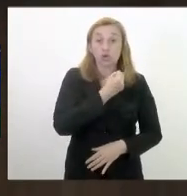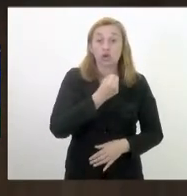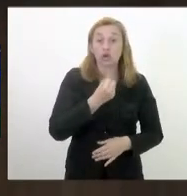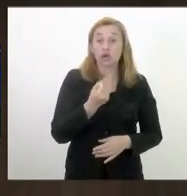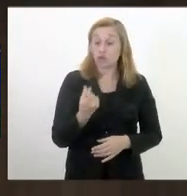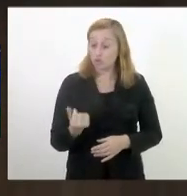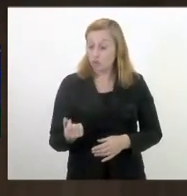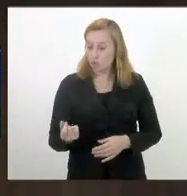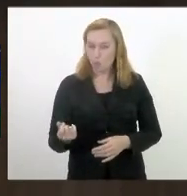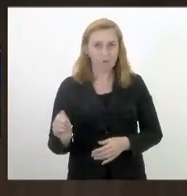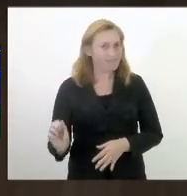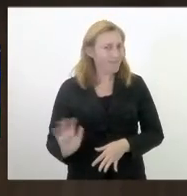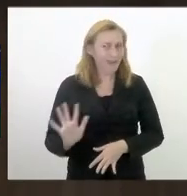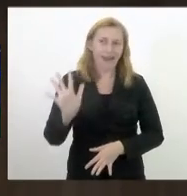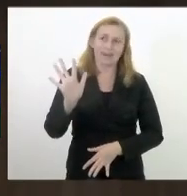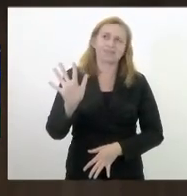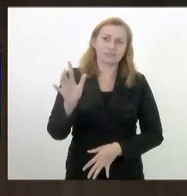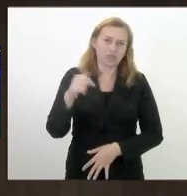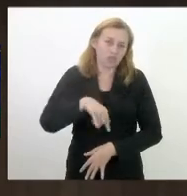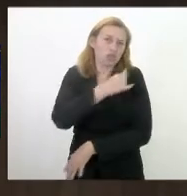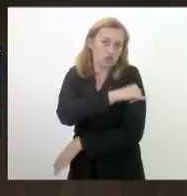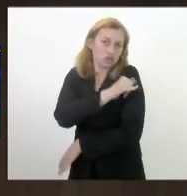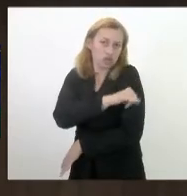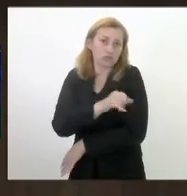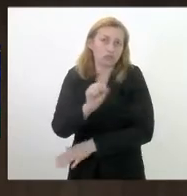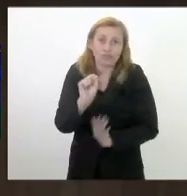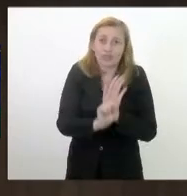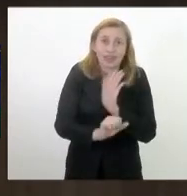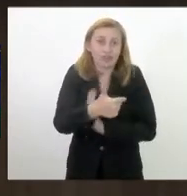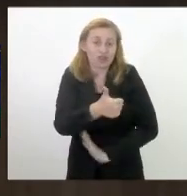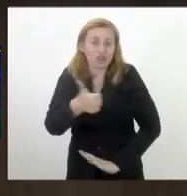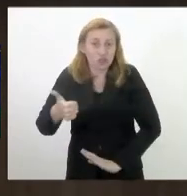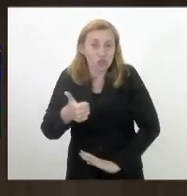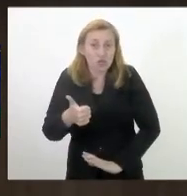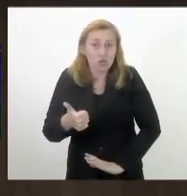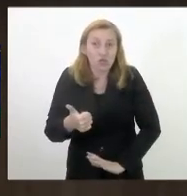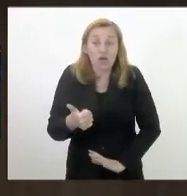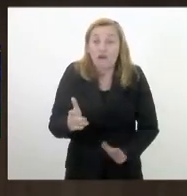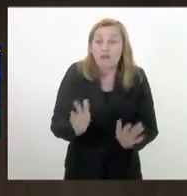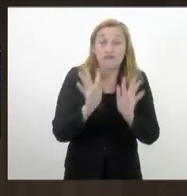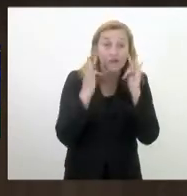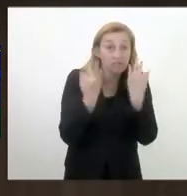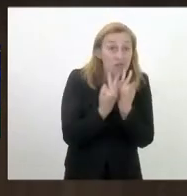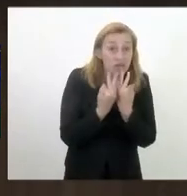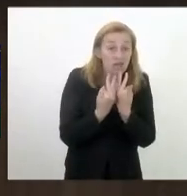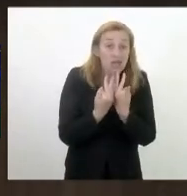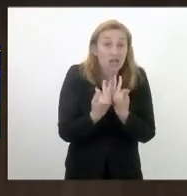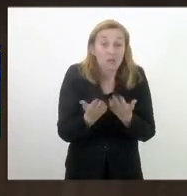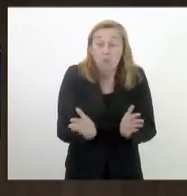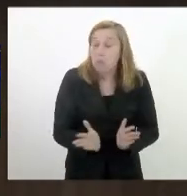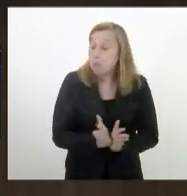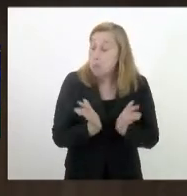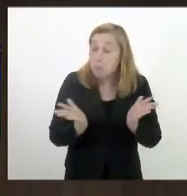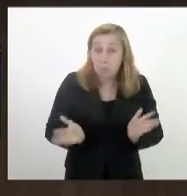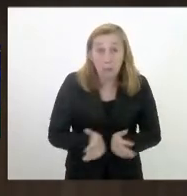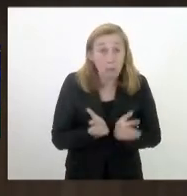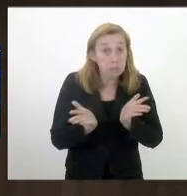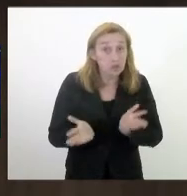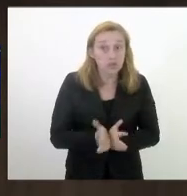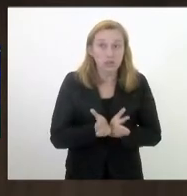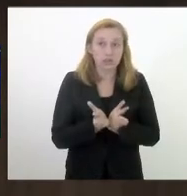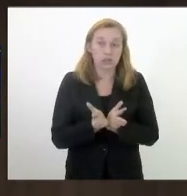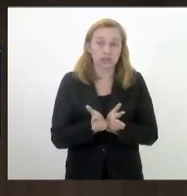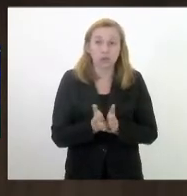maneira espantosa no Rio de Janeiro, em pleno século XXI, famílias de origem popular, com muita pobreza, um quadro de muita miséria,